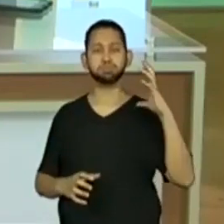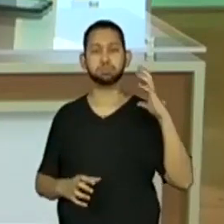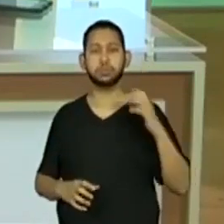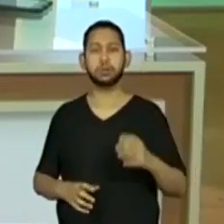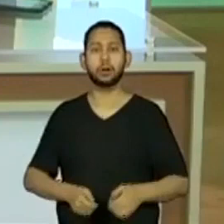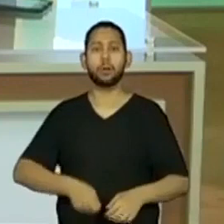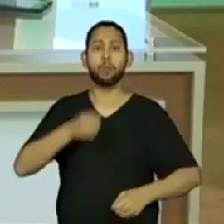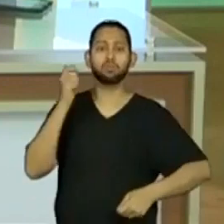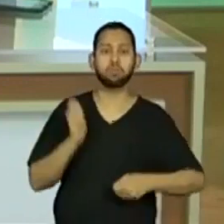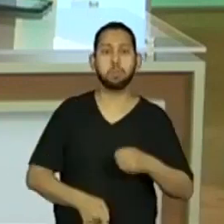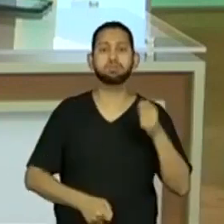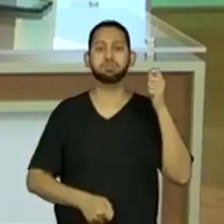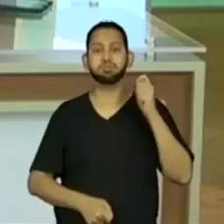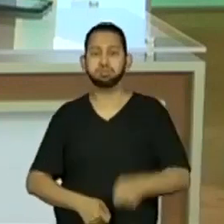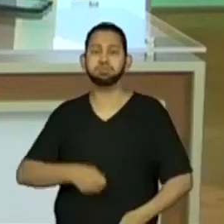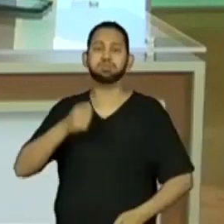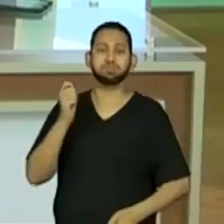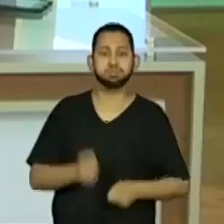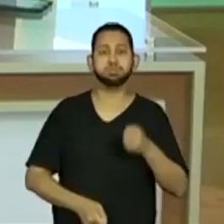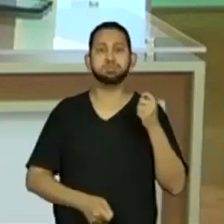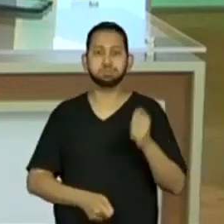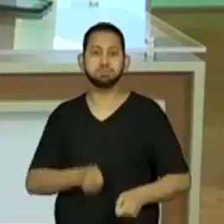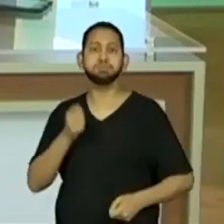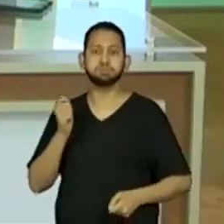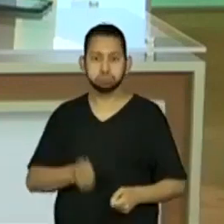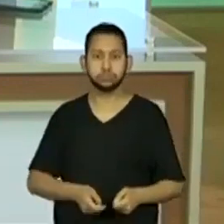de um tambor, por exemplo, tá?